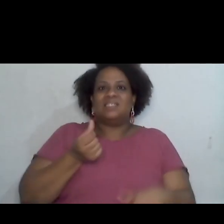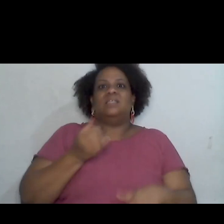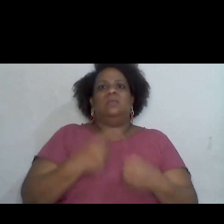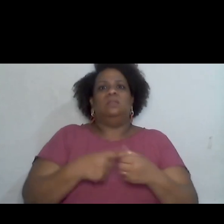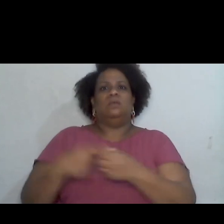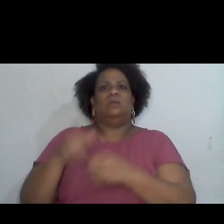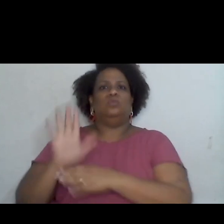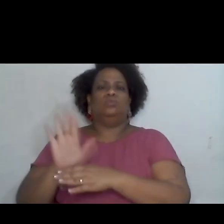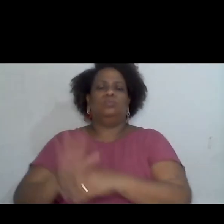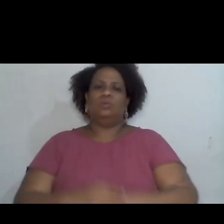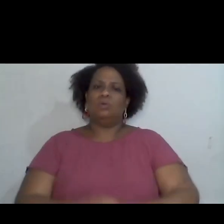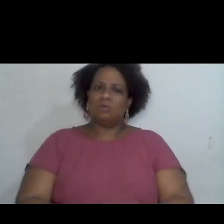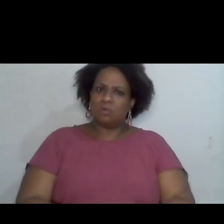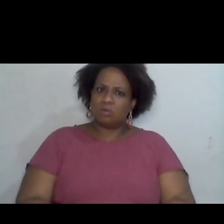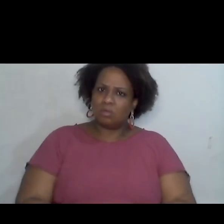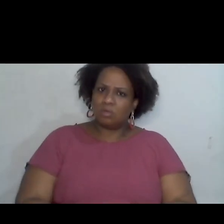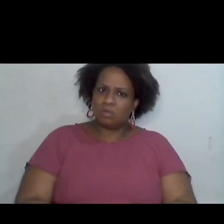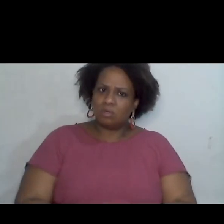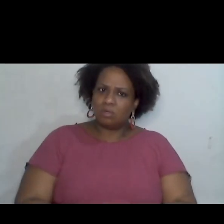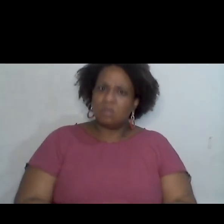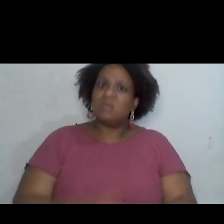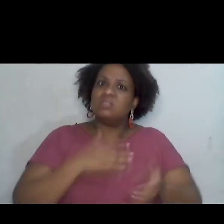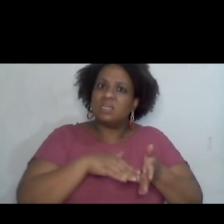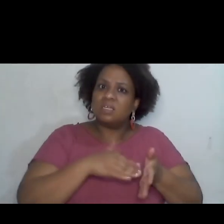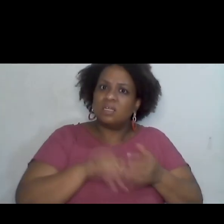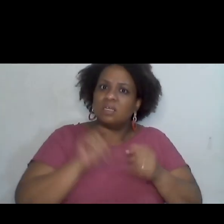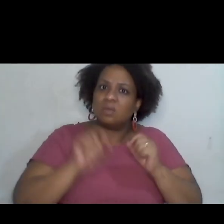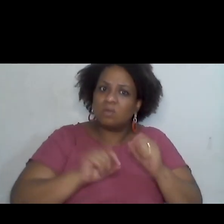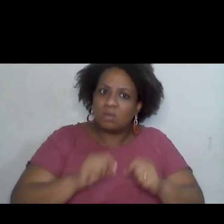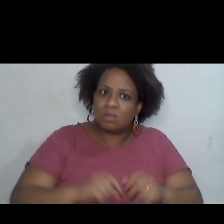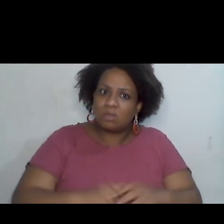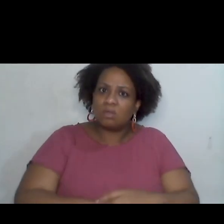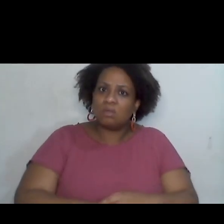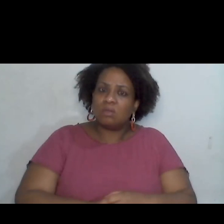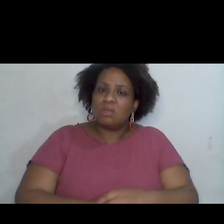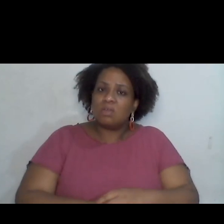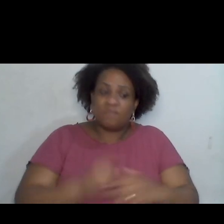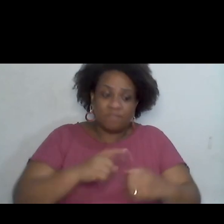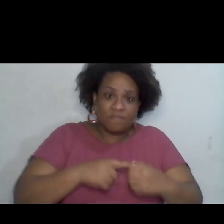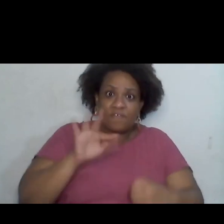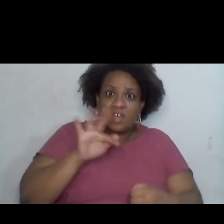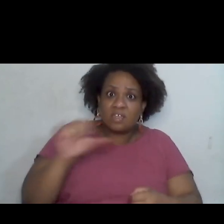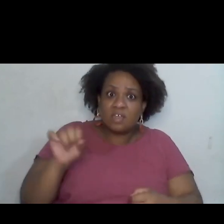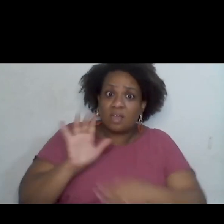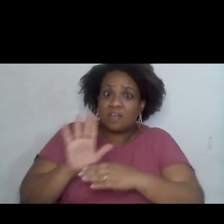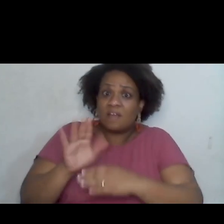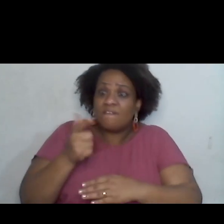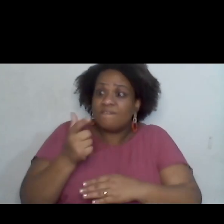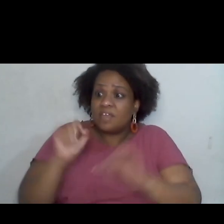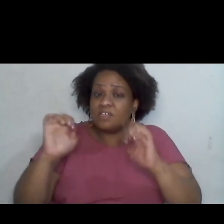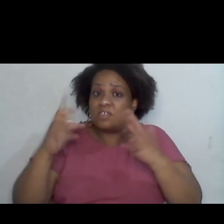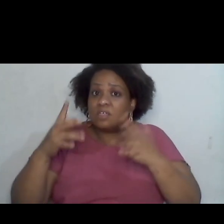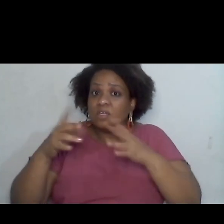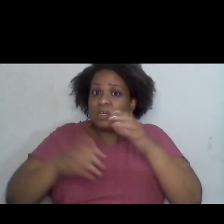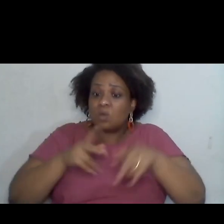apoiados. Por que que a Secretaria de Cultura também entrou na micareta de Feira de Santana? Para apoiar 23 atrações da cultura popular de